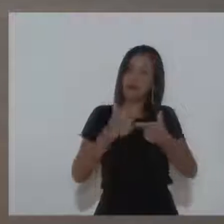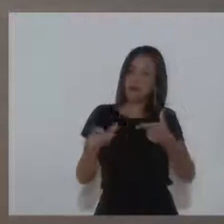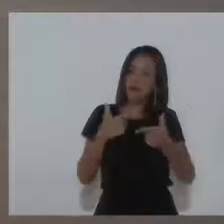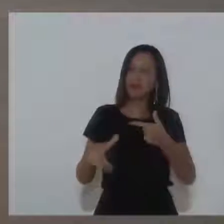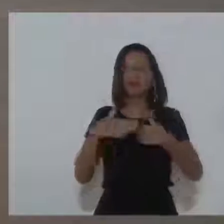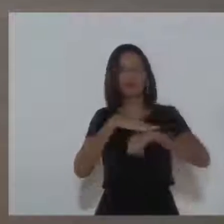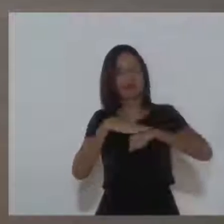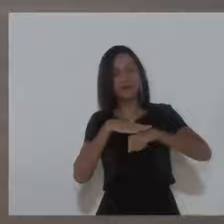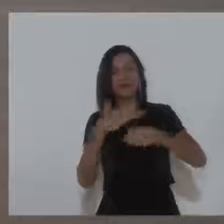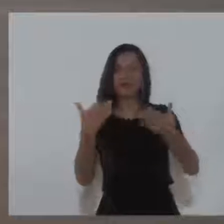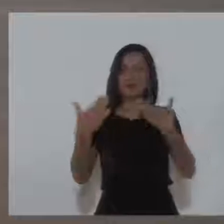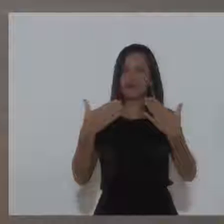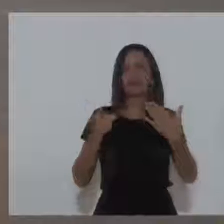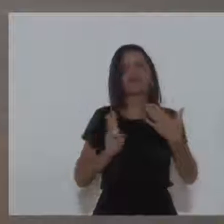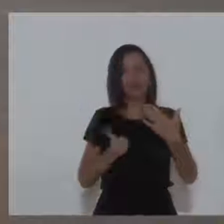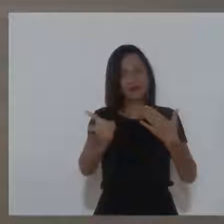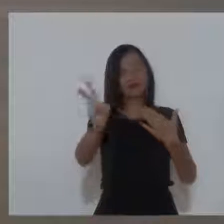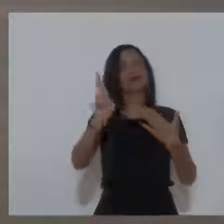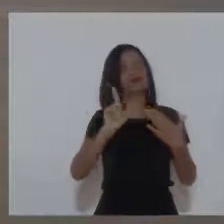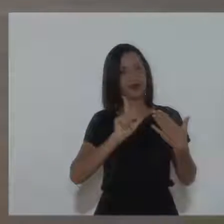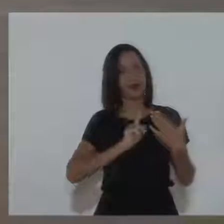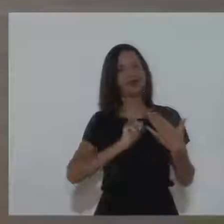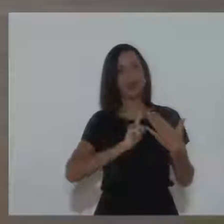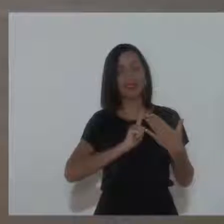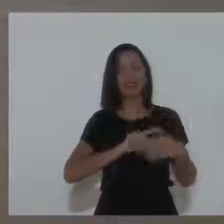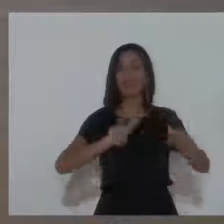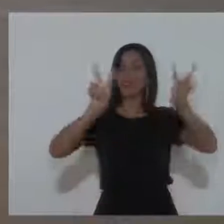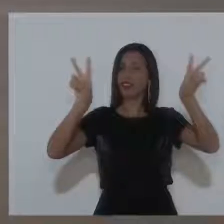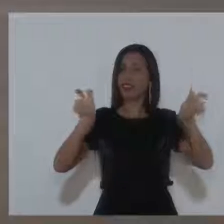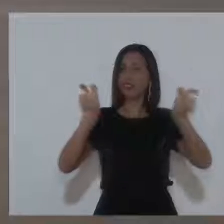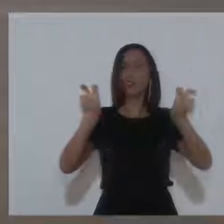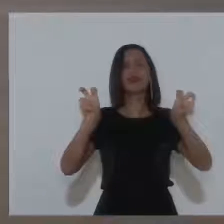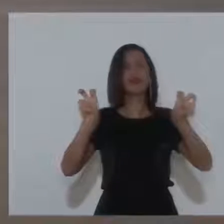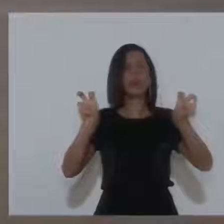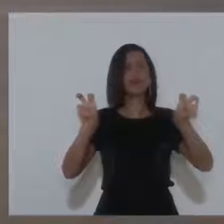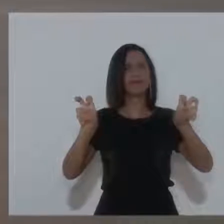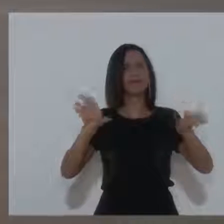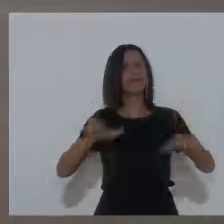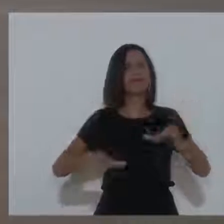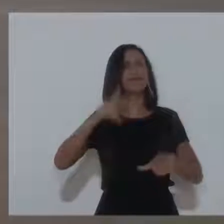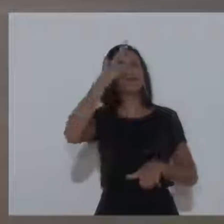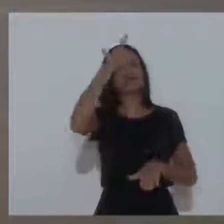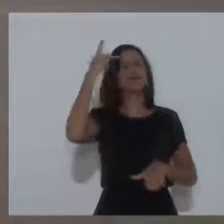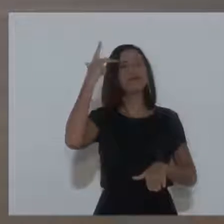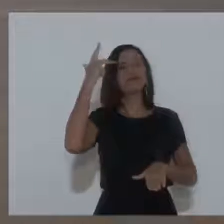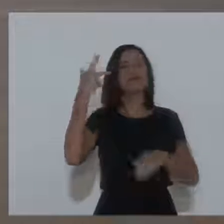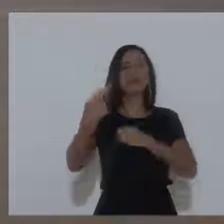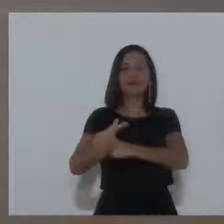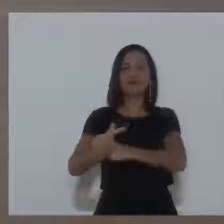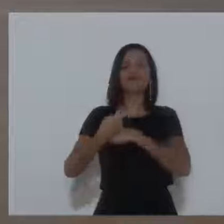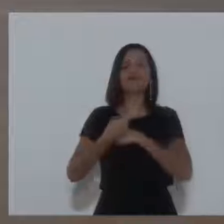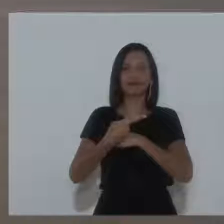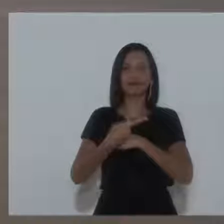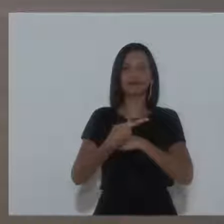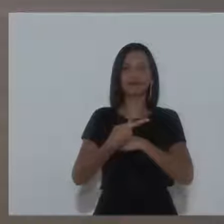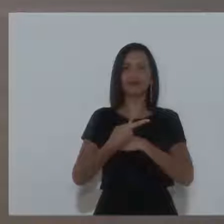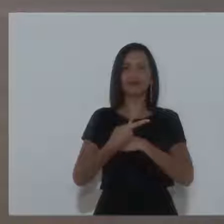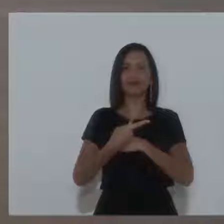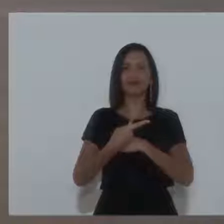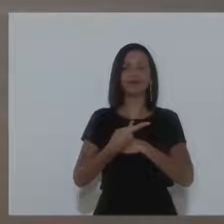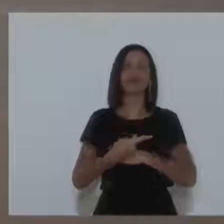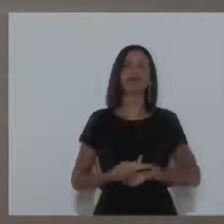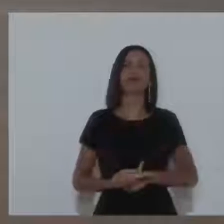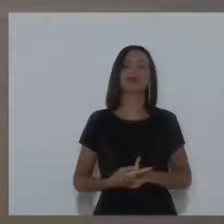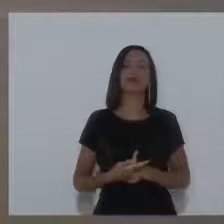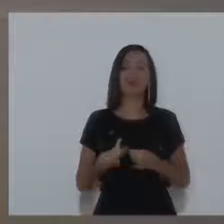continuam a mesma. E alguns assuntos, né, as pessoas vieram, né, algumas pessoas vieram nos procurar, o